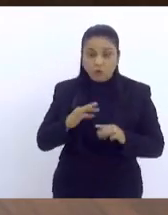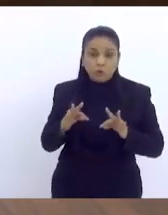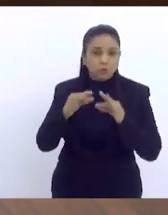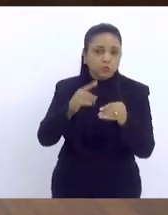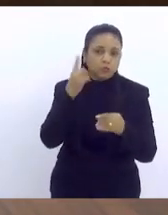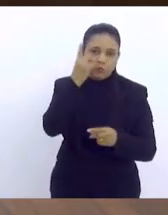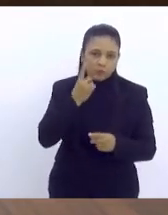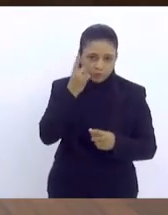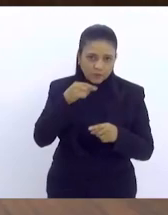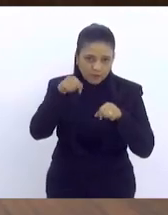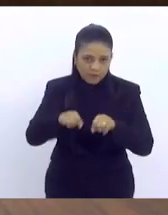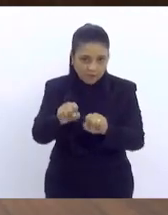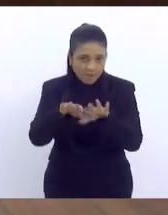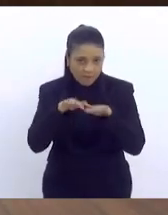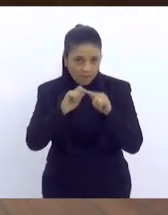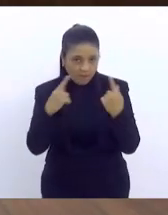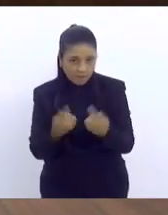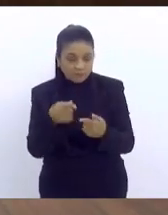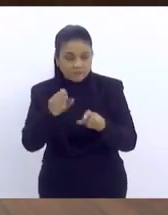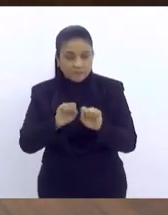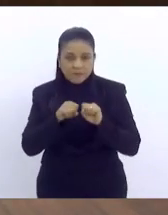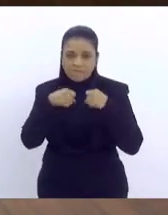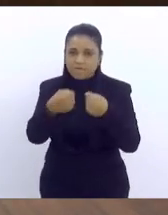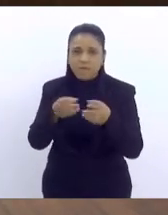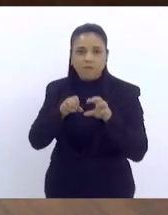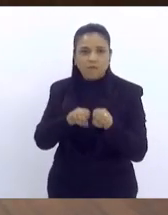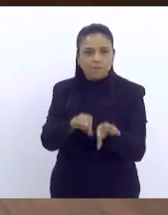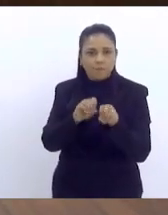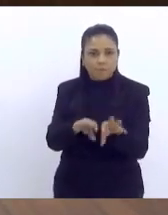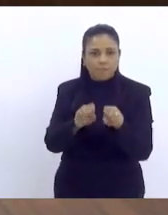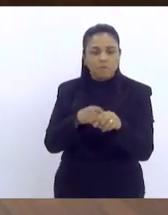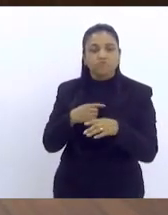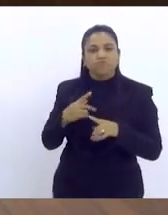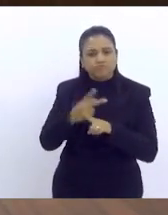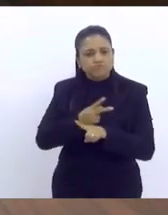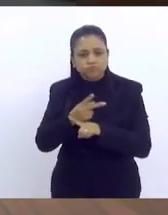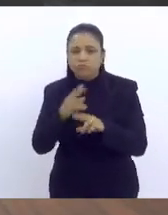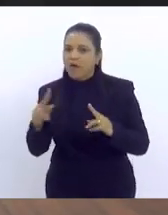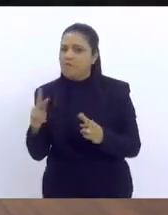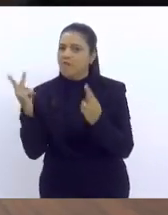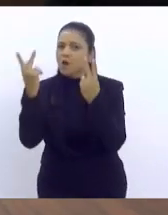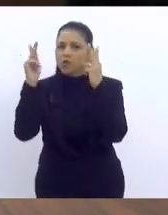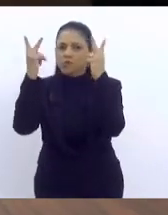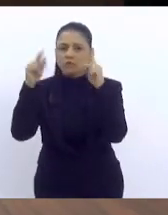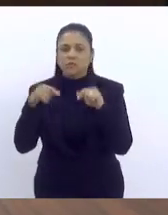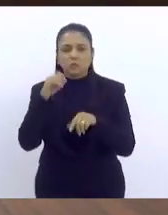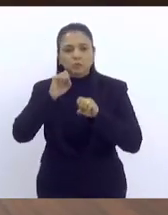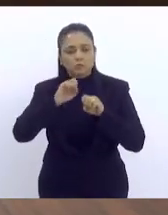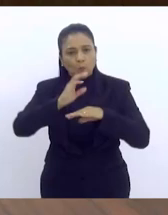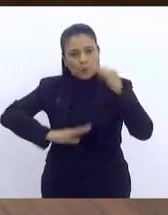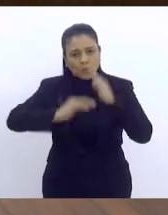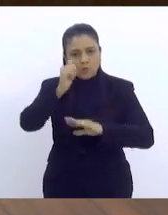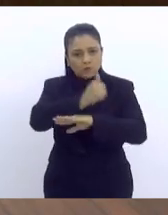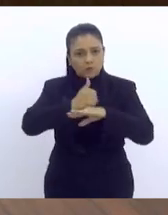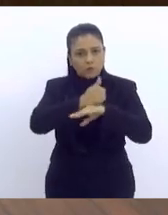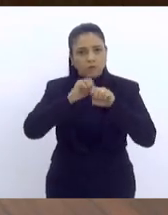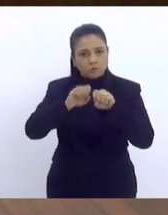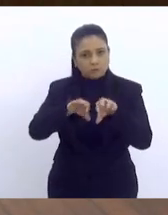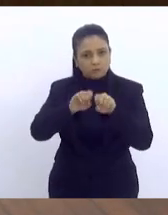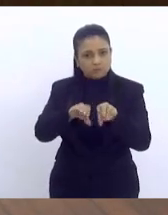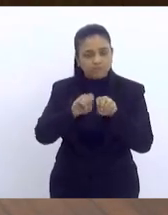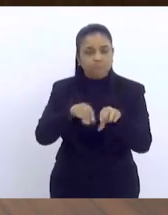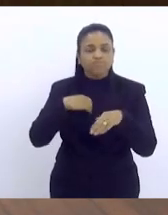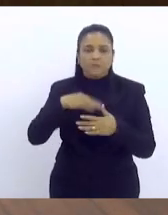e principalmente aqueles que defendem a educação que buscam a valorização dos profissionais de educação que a gente possa ter